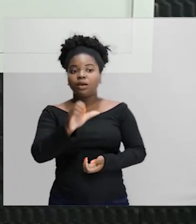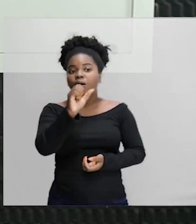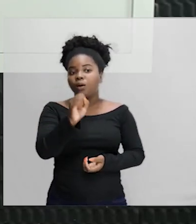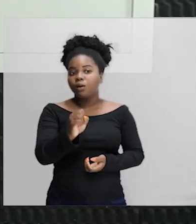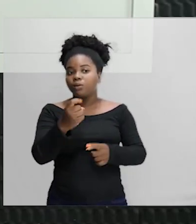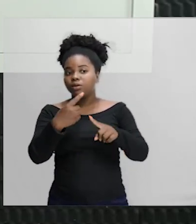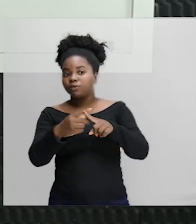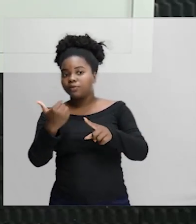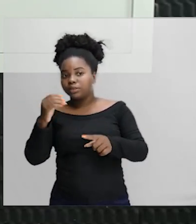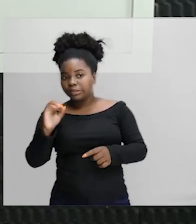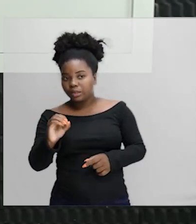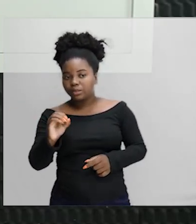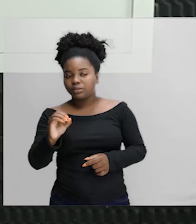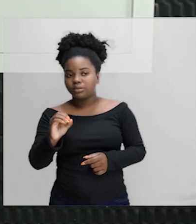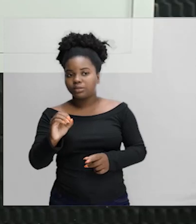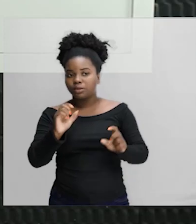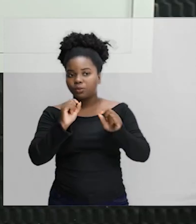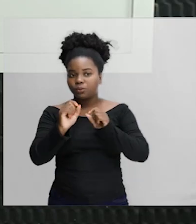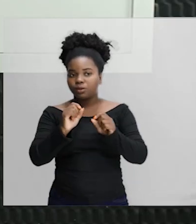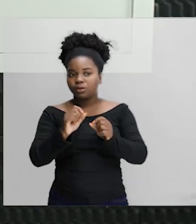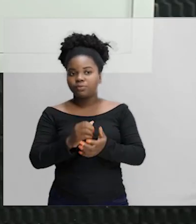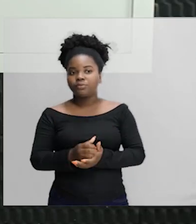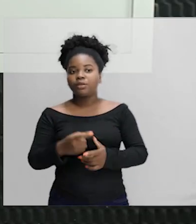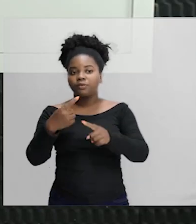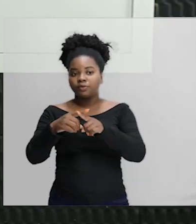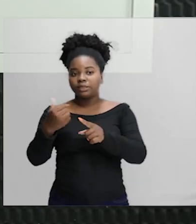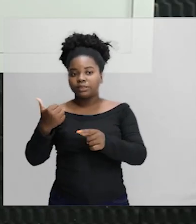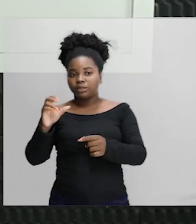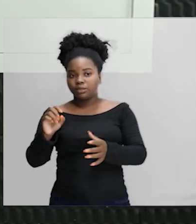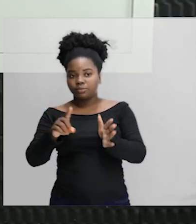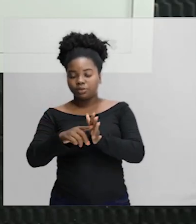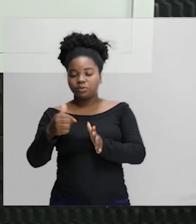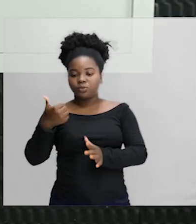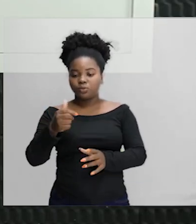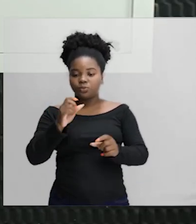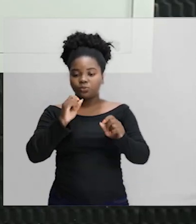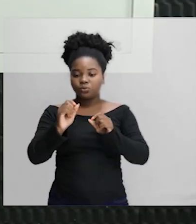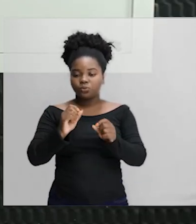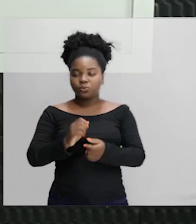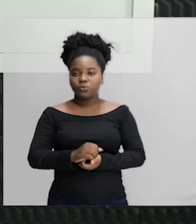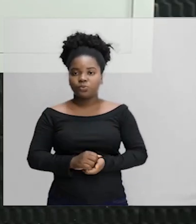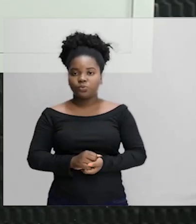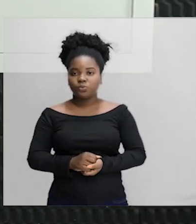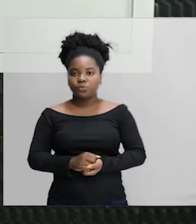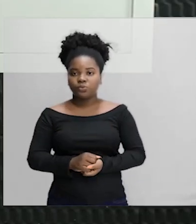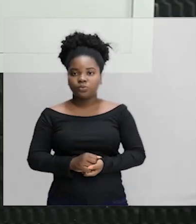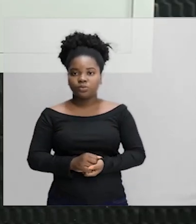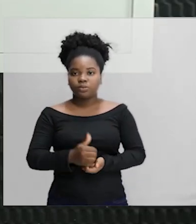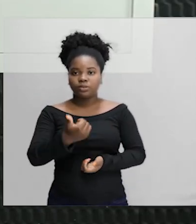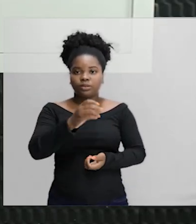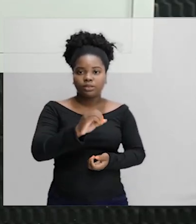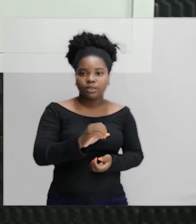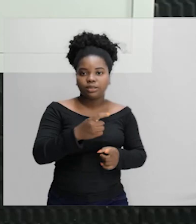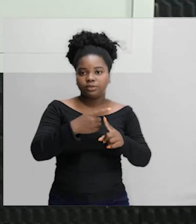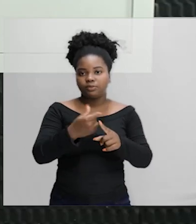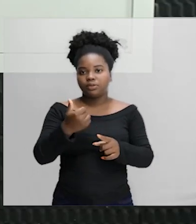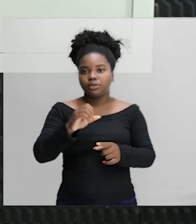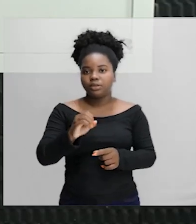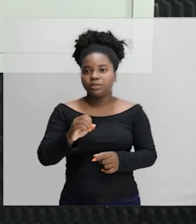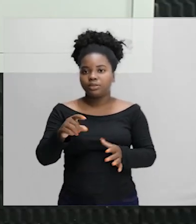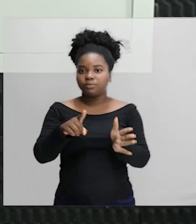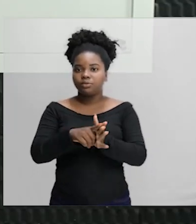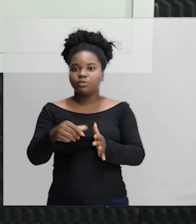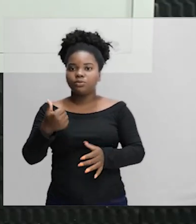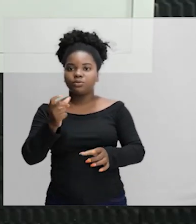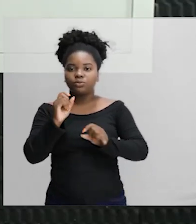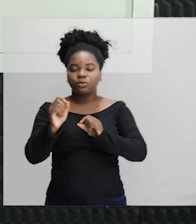vezes 10, né? Vezes 10 a menos 1, se eu fizer aqui, ó, 10 vezes 10 a menos 1,